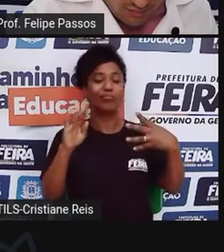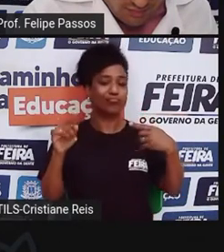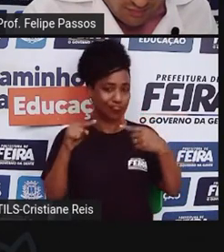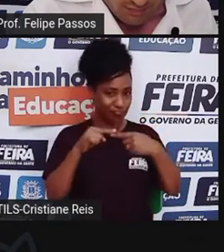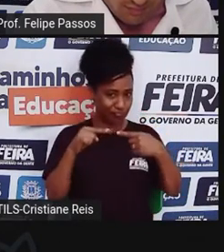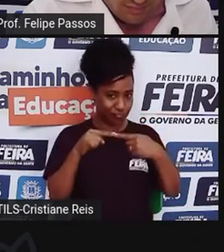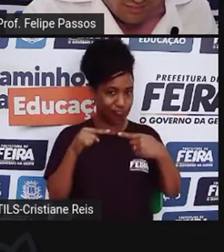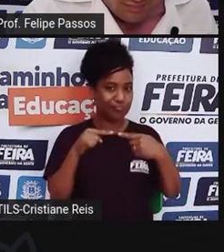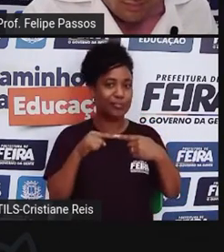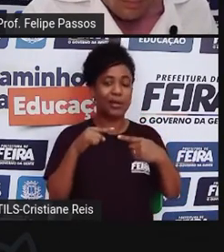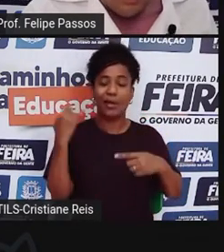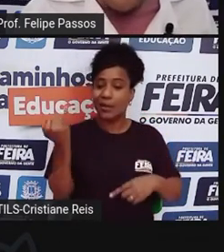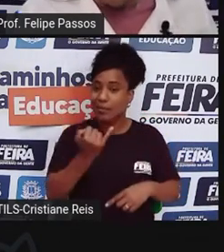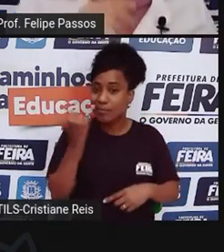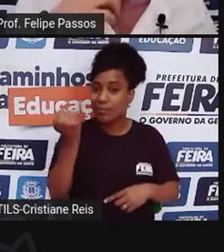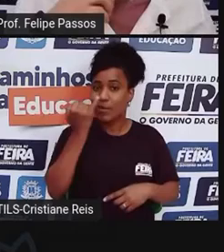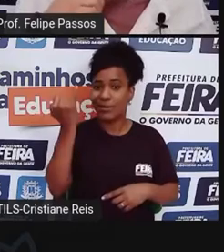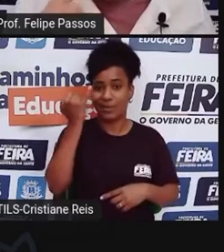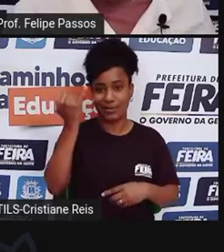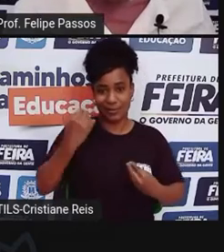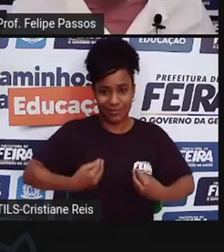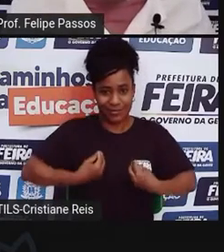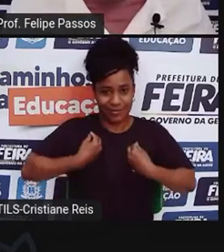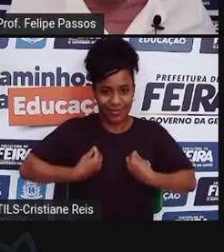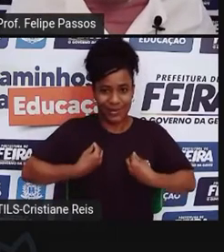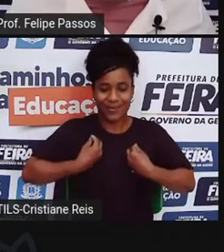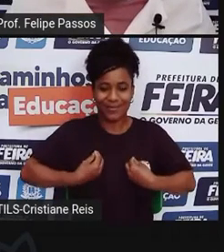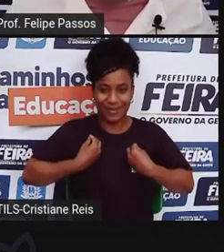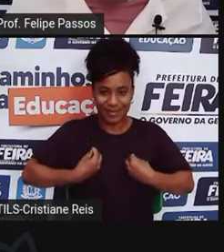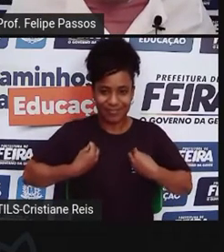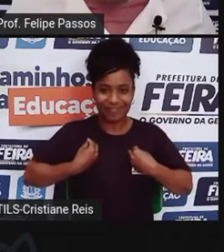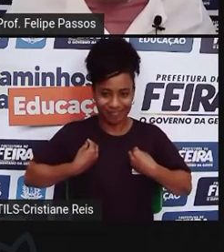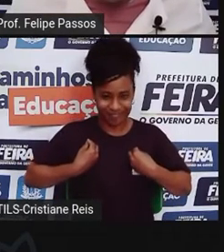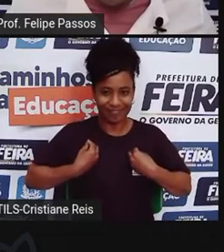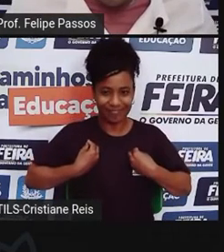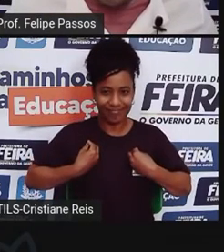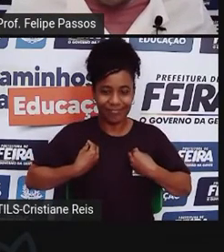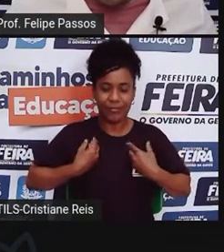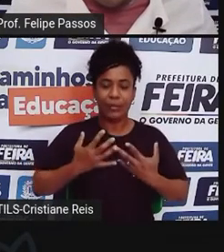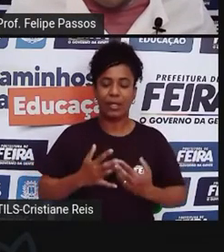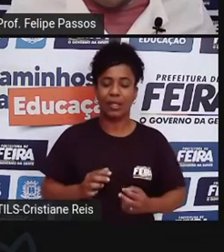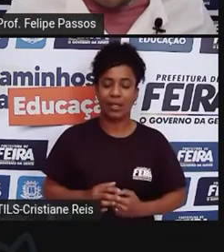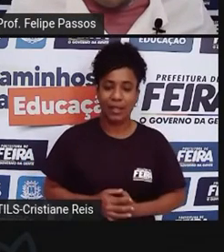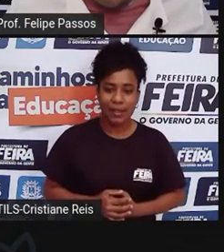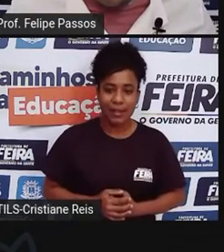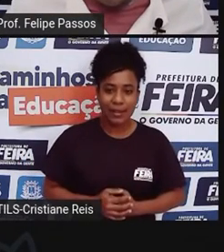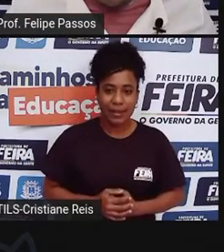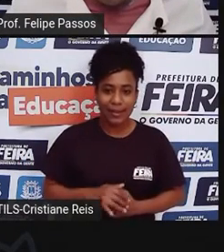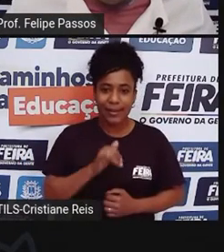extrema importância para o ser humano. Então, é como, por exemplo,